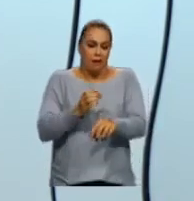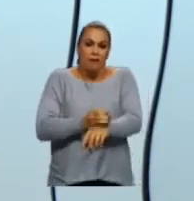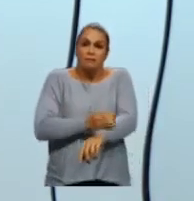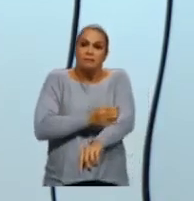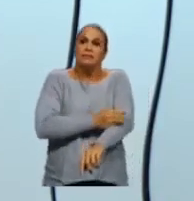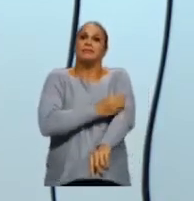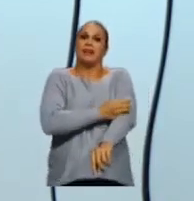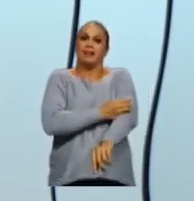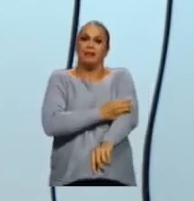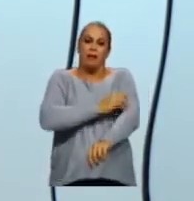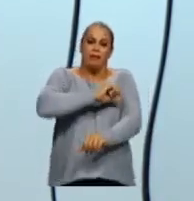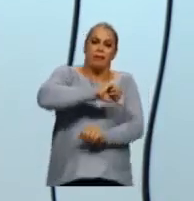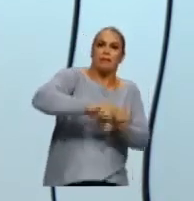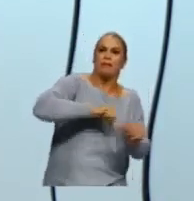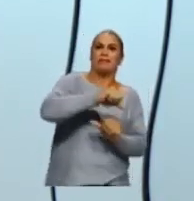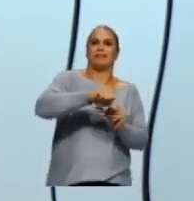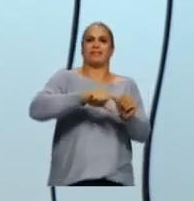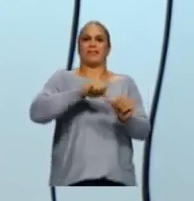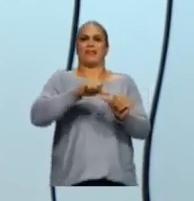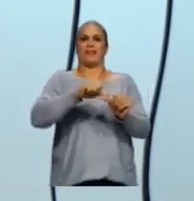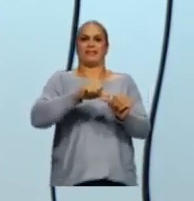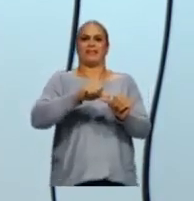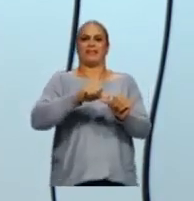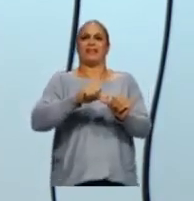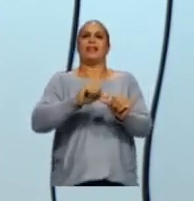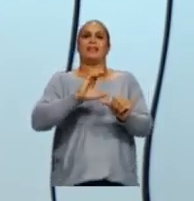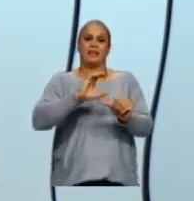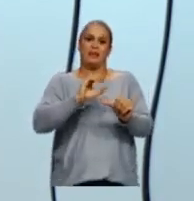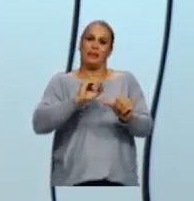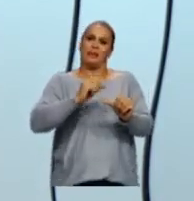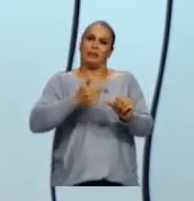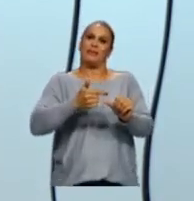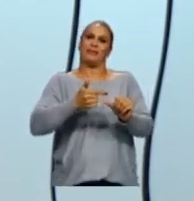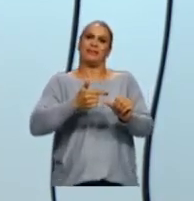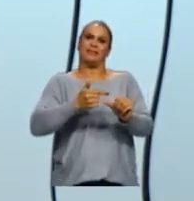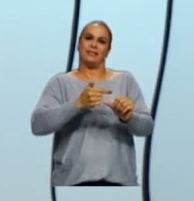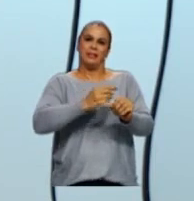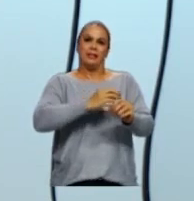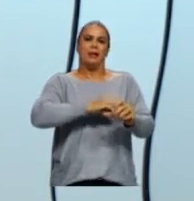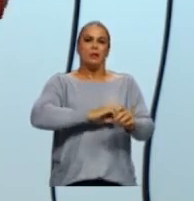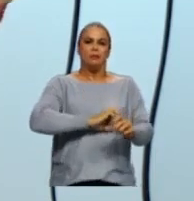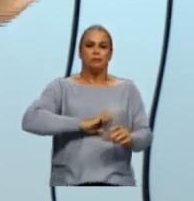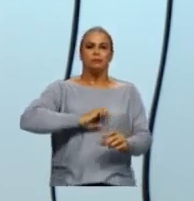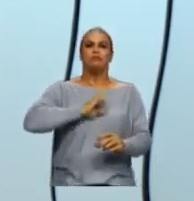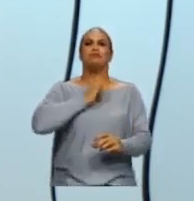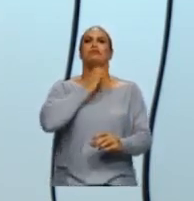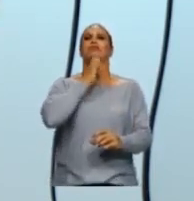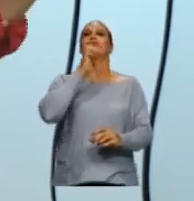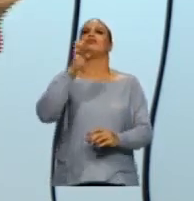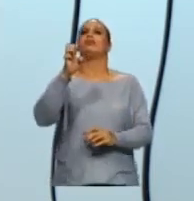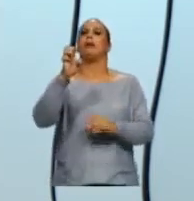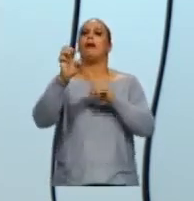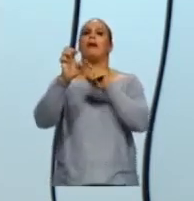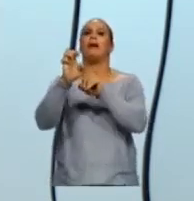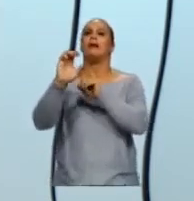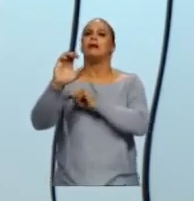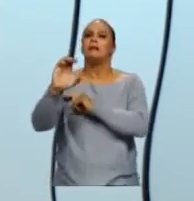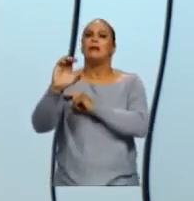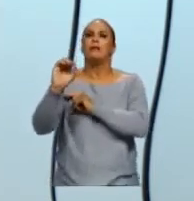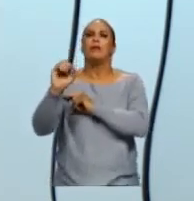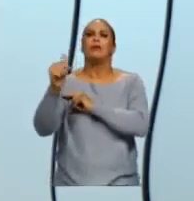que vai trazer para o ambiente o gás carbônico que vai ser utilizado pelas plantas verdes, pelas plantas